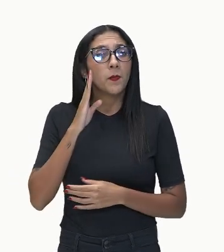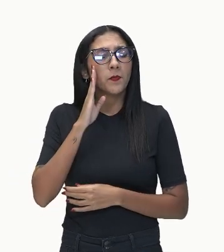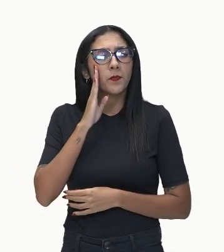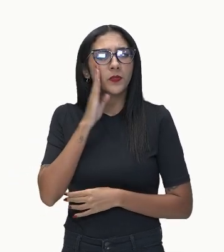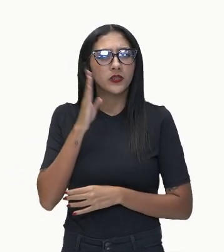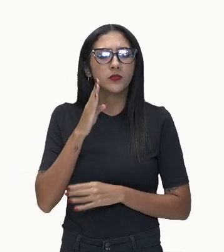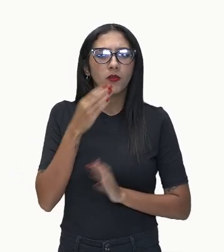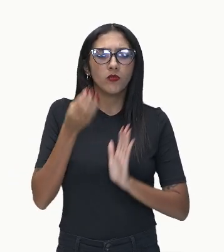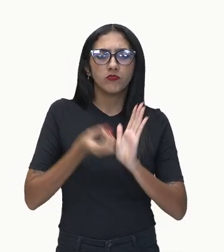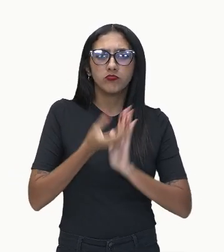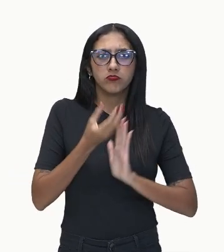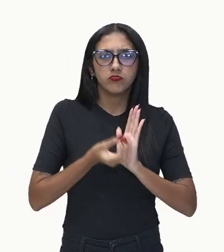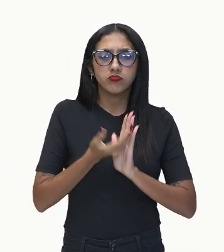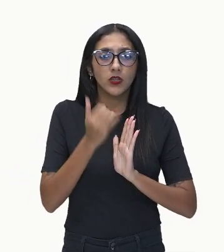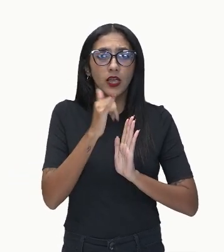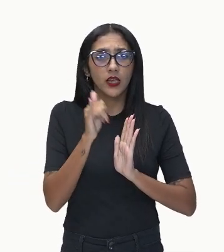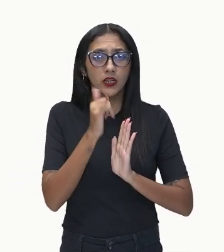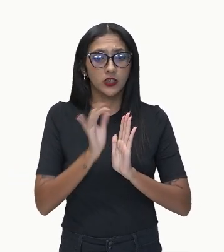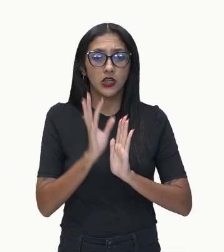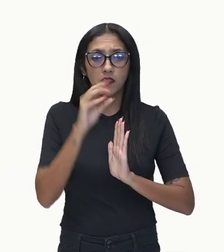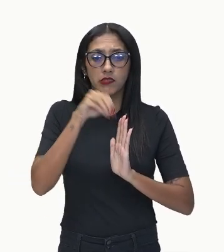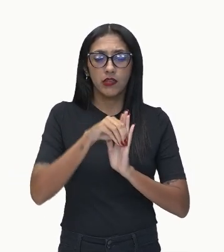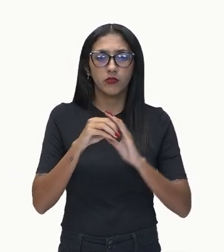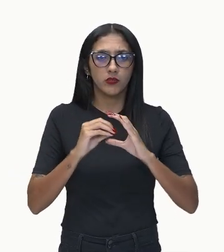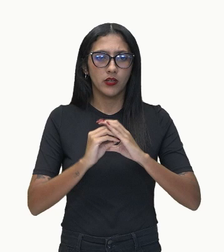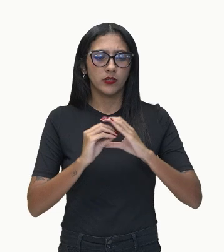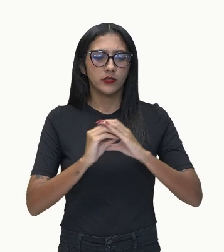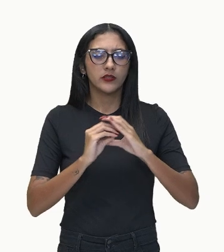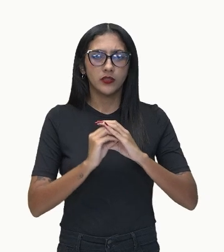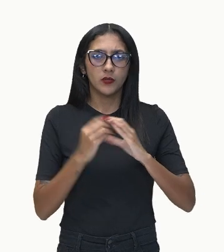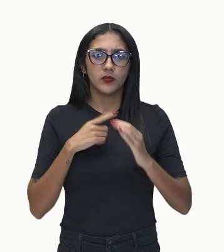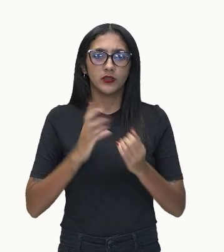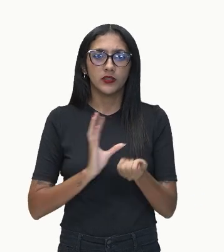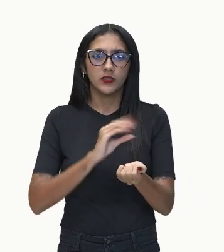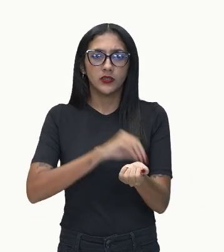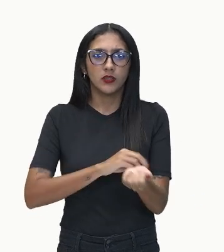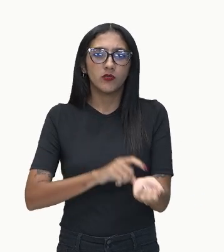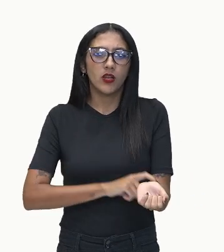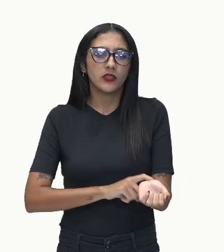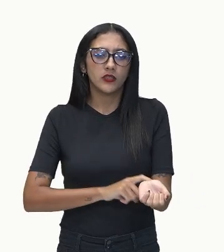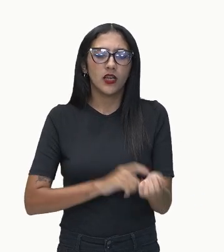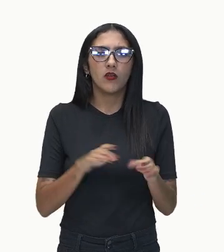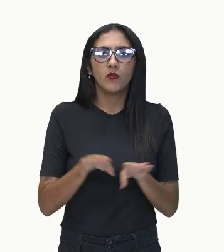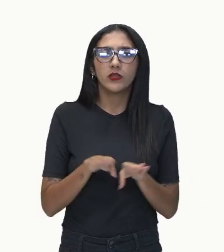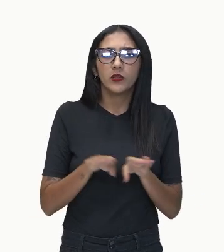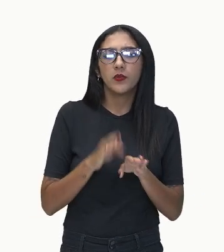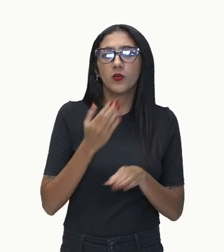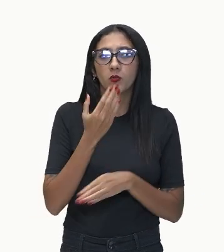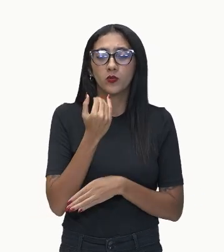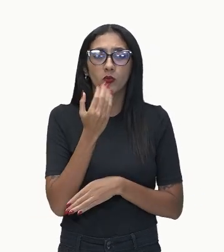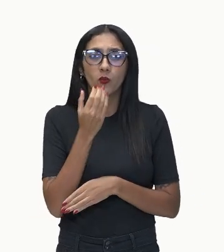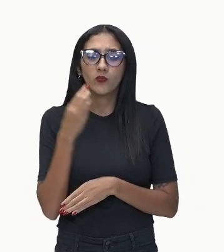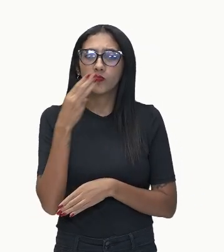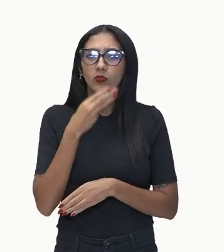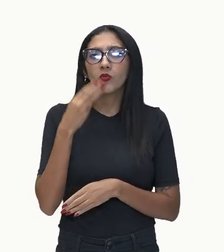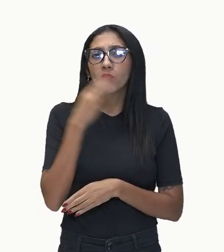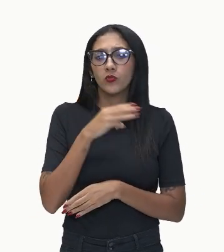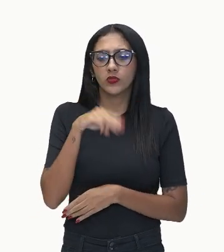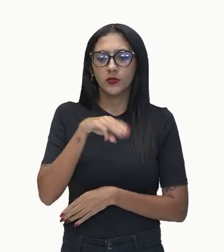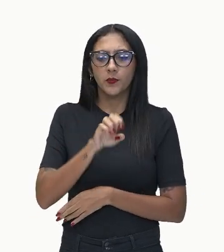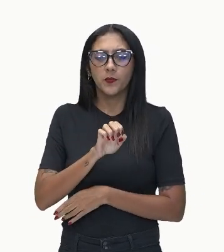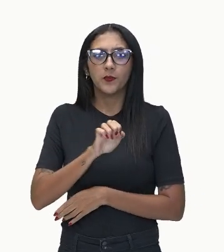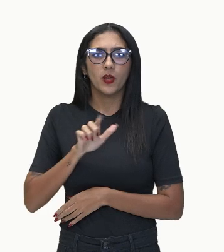energia para as atividades celulares. Então, está presente no sangue, em alimentos doces, como, por exemplo, o mel. Então, é